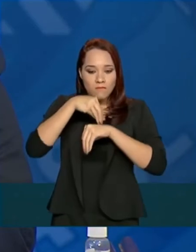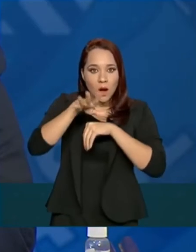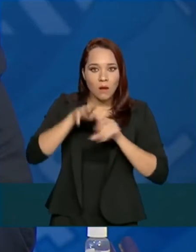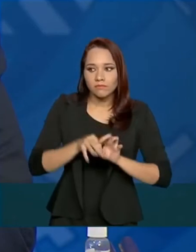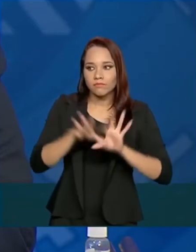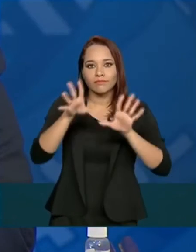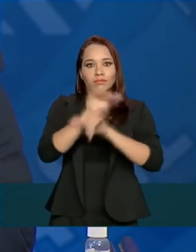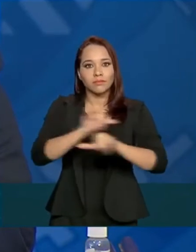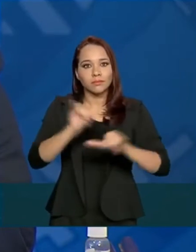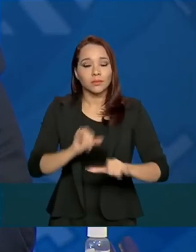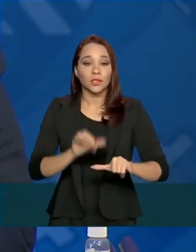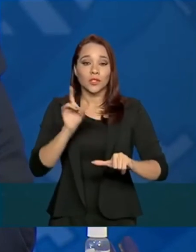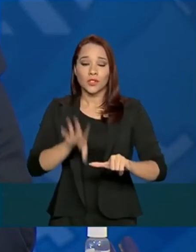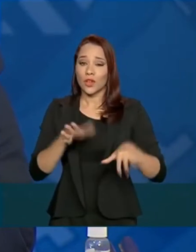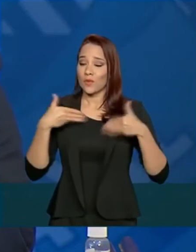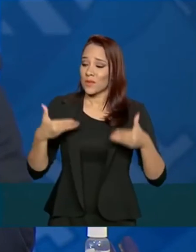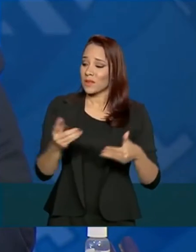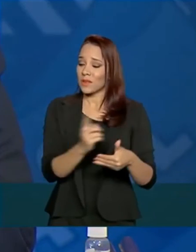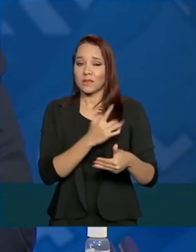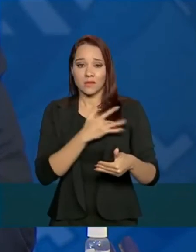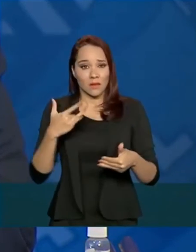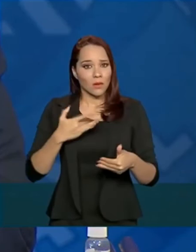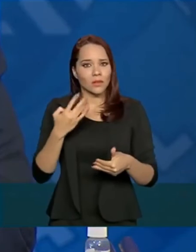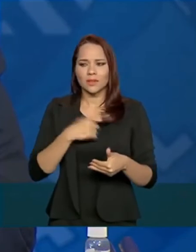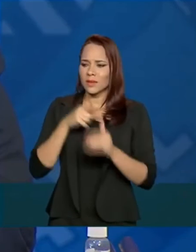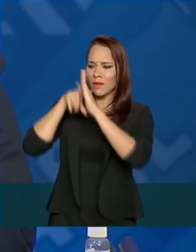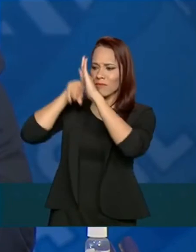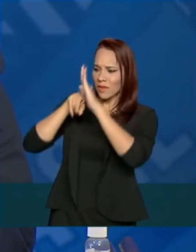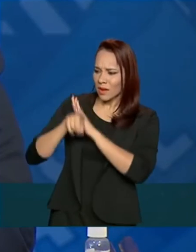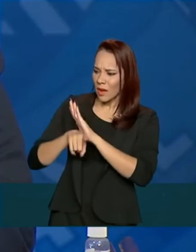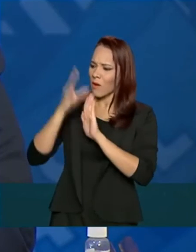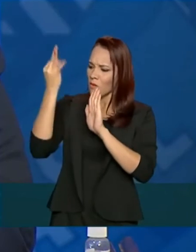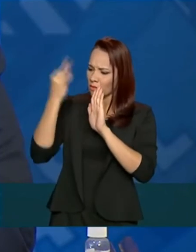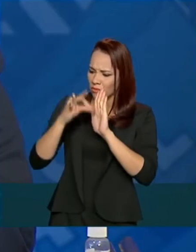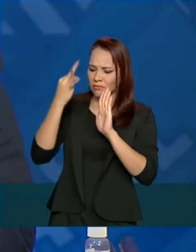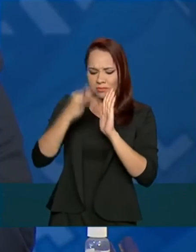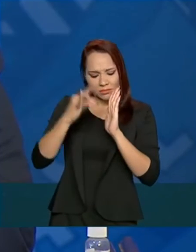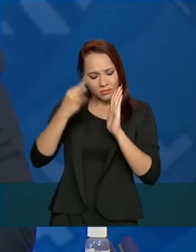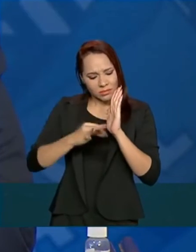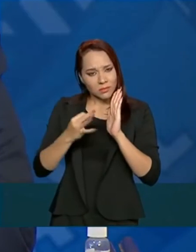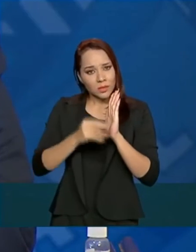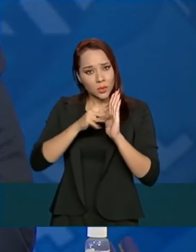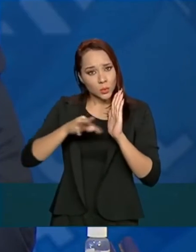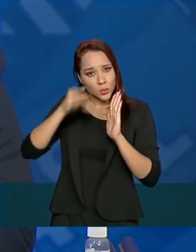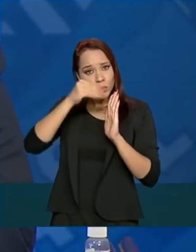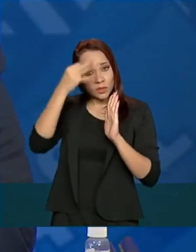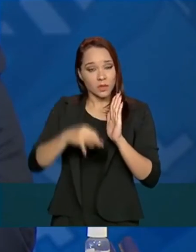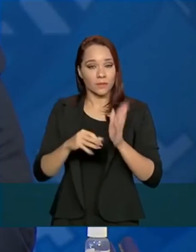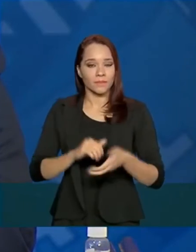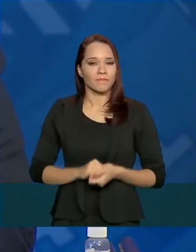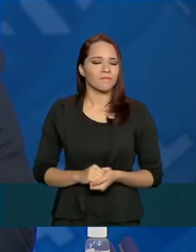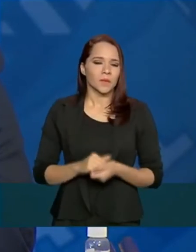muito grande de confirmar, de reconfirmar, de avaliar esses dados adequadamente. Como